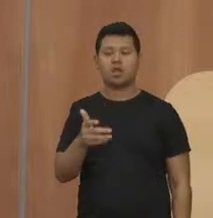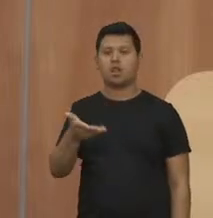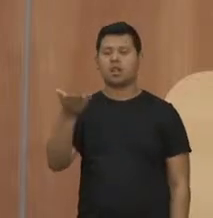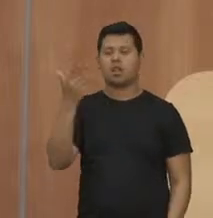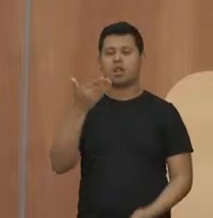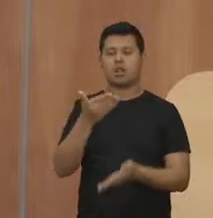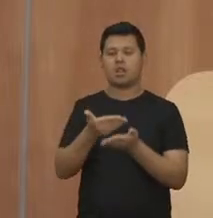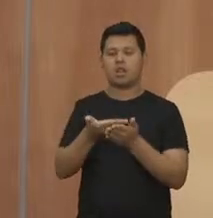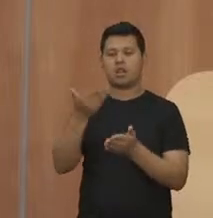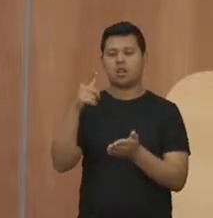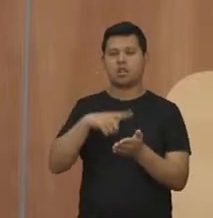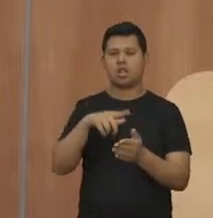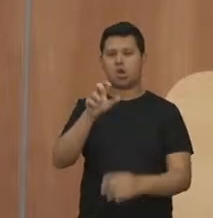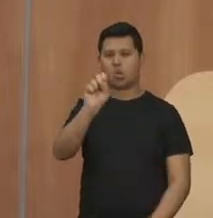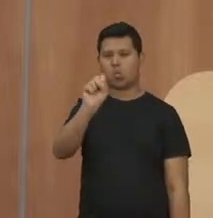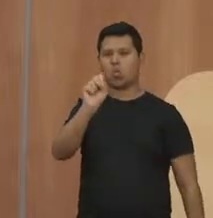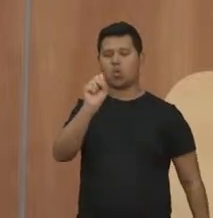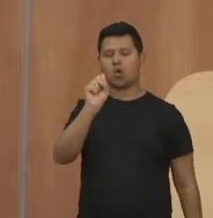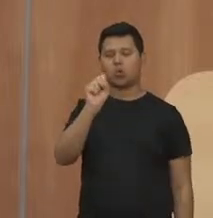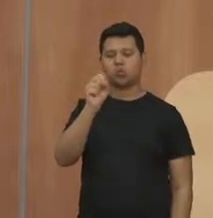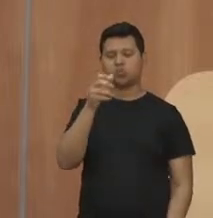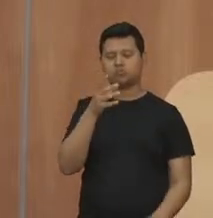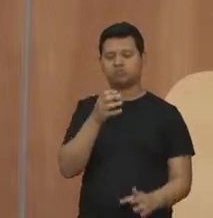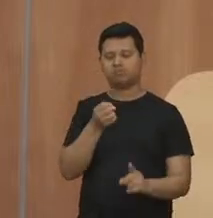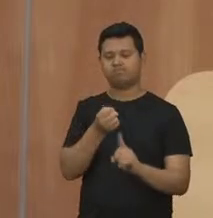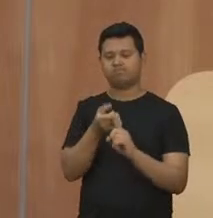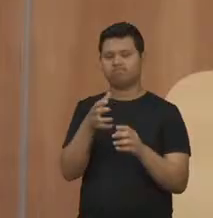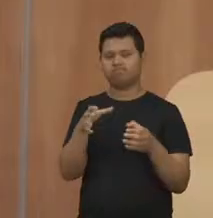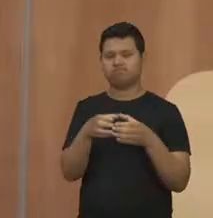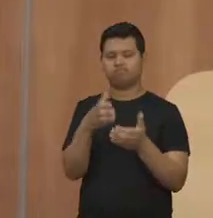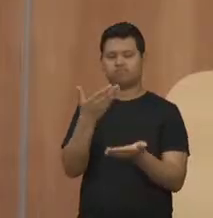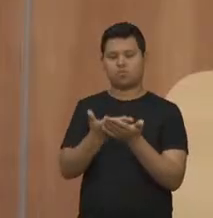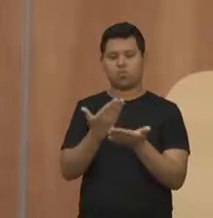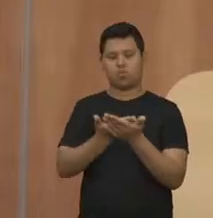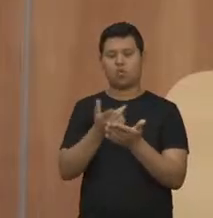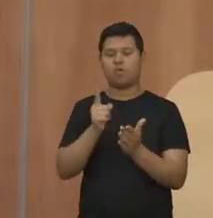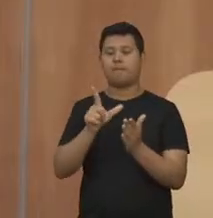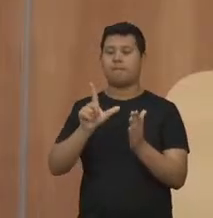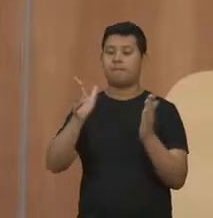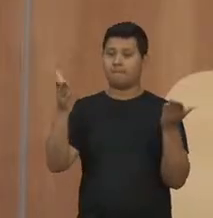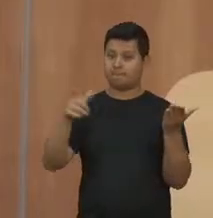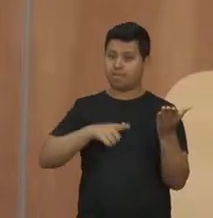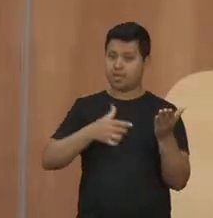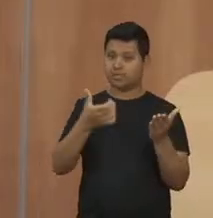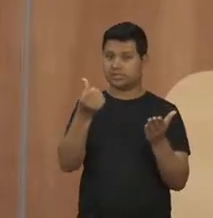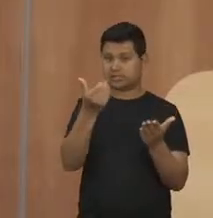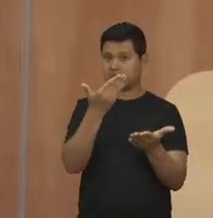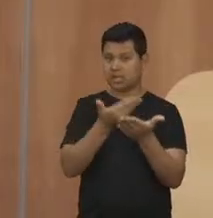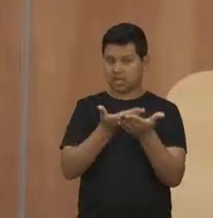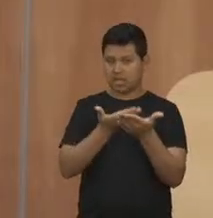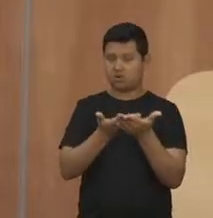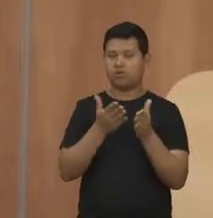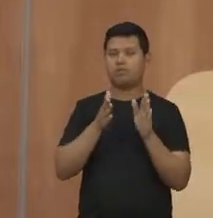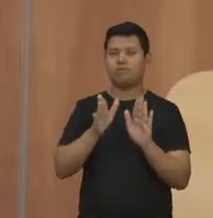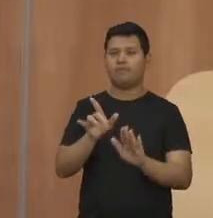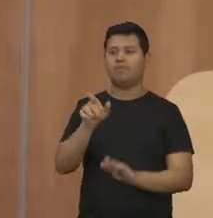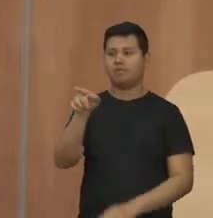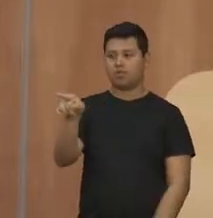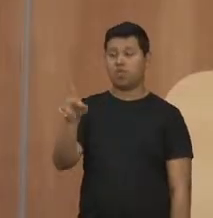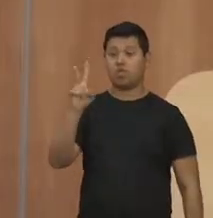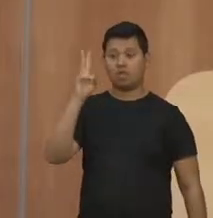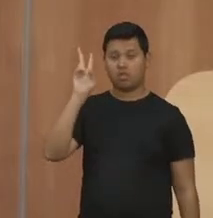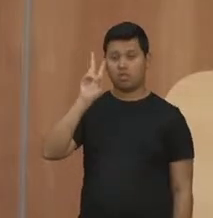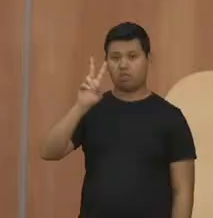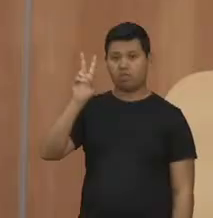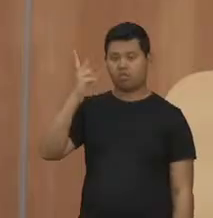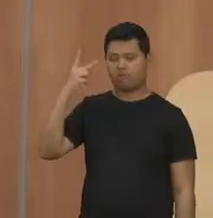Sidney, eram 8 encontros. E a gente passou para 6 para ficar mais efetivo ainda. E o mais legal aqui, para os vereadores saberem como